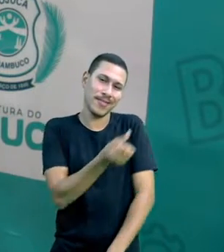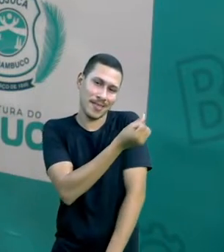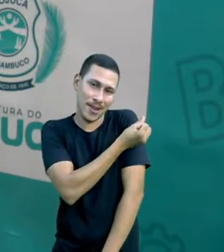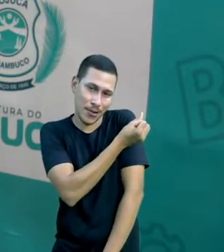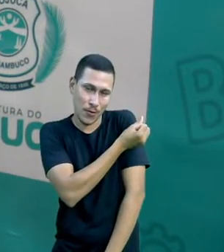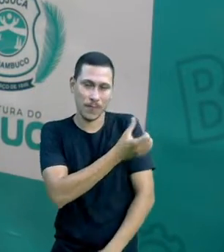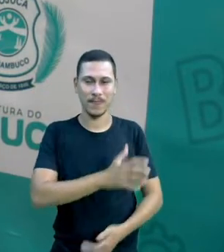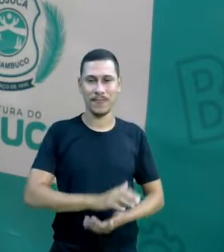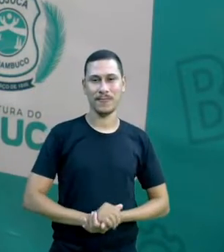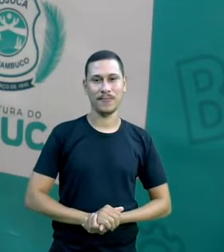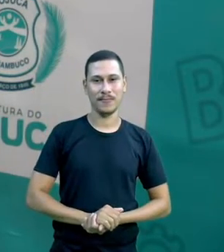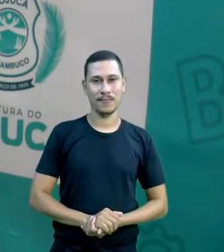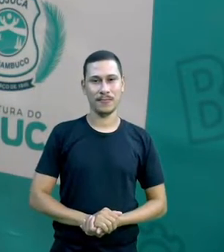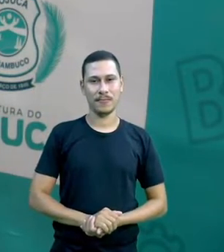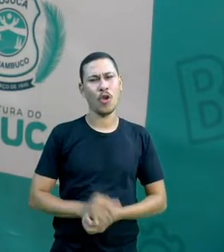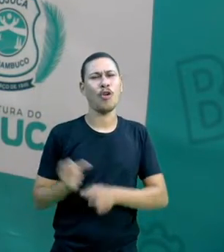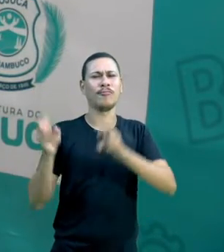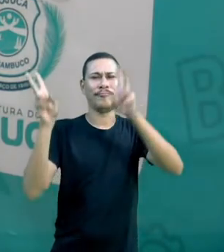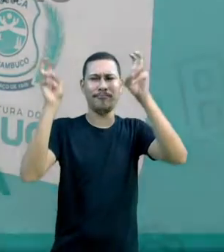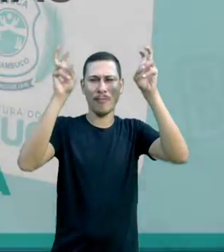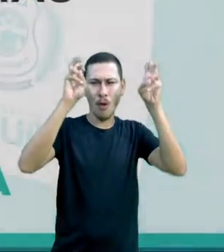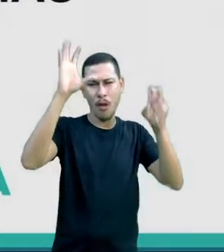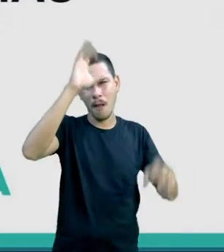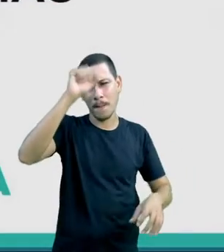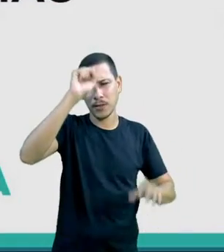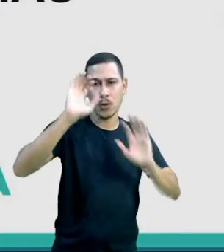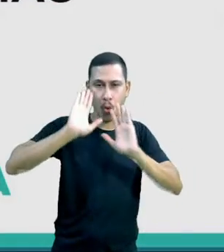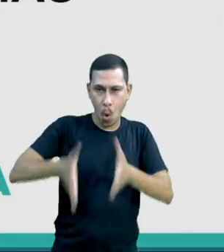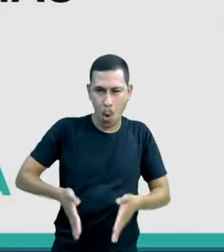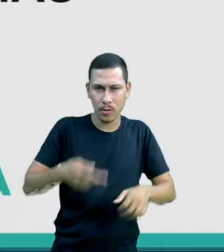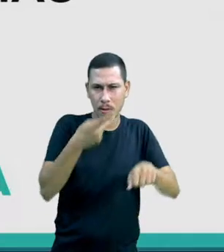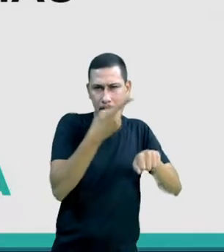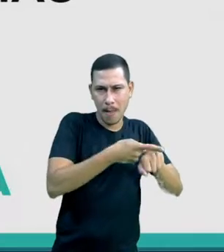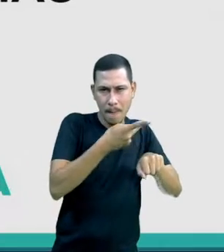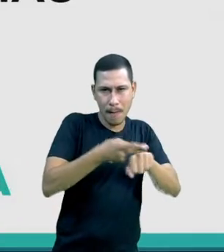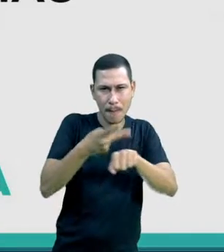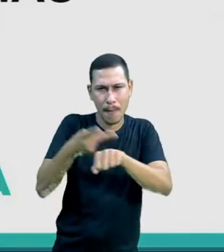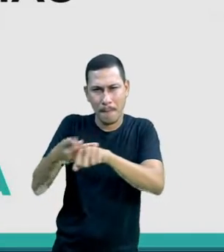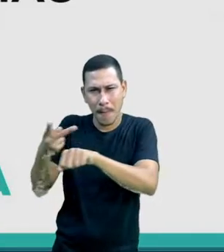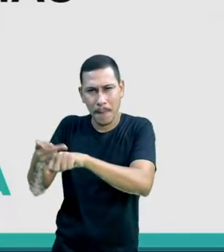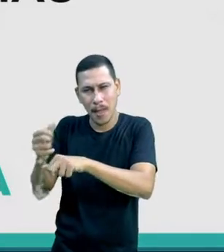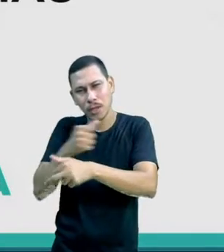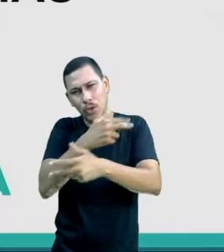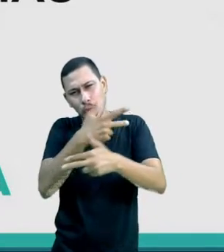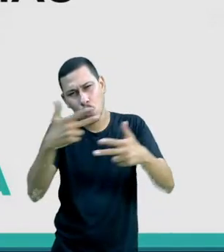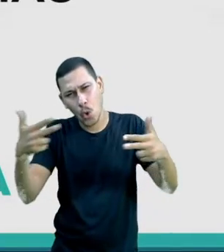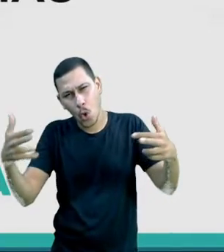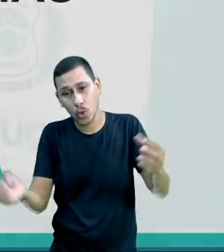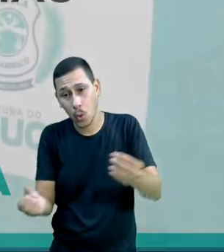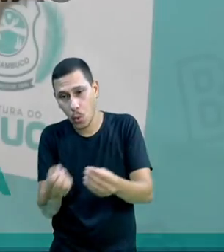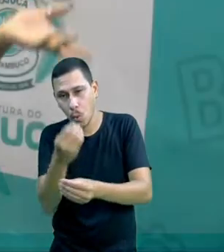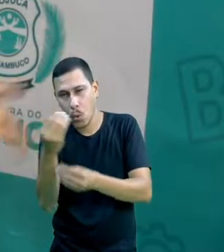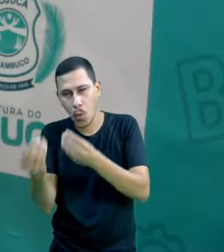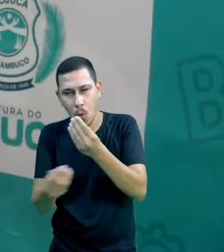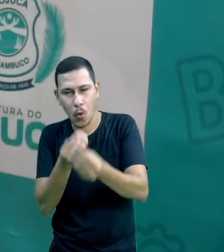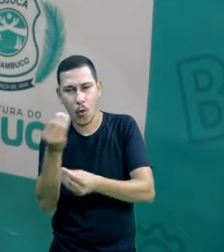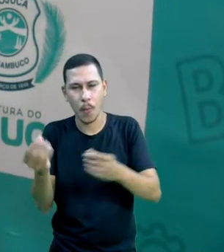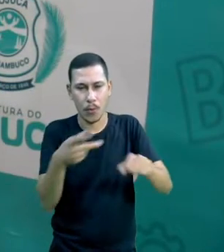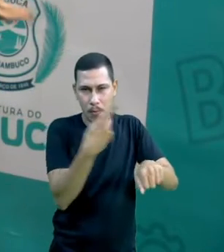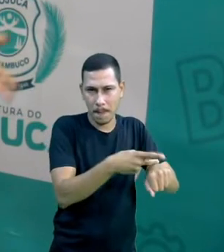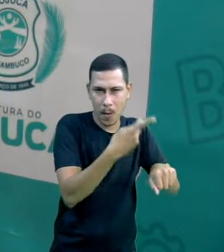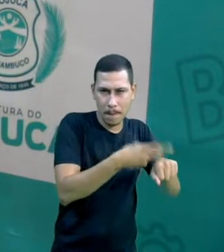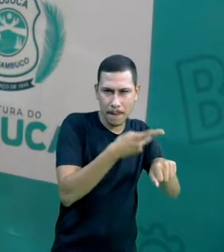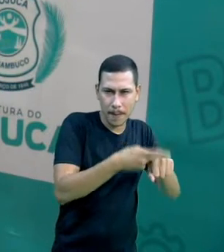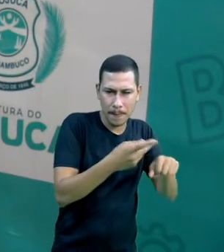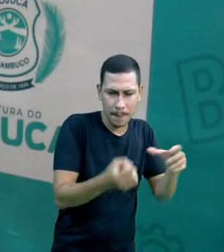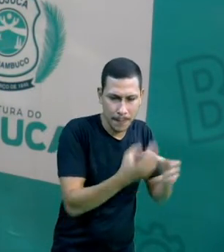sextos anos e a gente vai falar sobre a formação das rochas, ou seja, como se formam todas essas rochas que a gente encontra aí